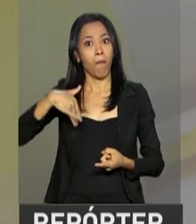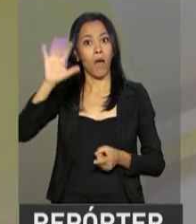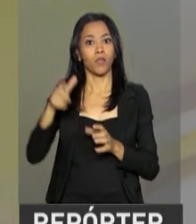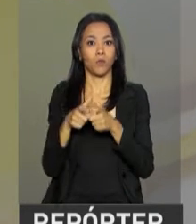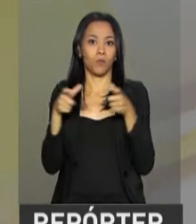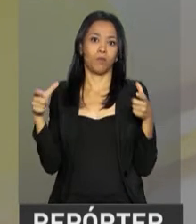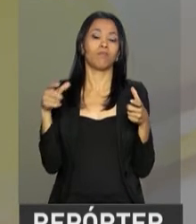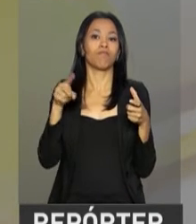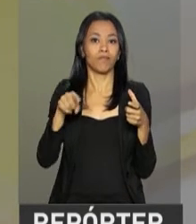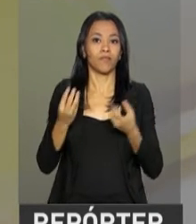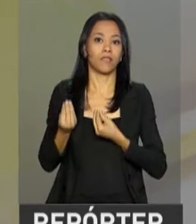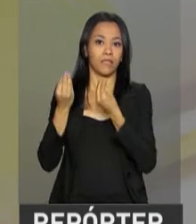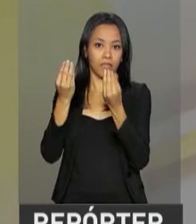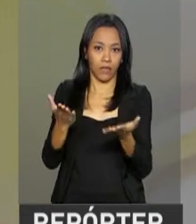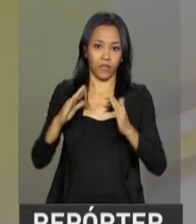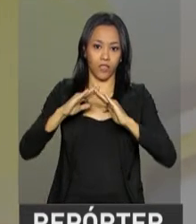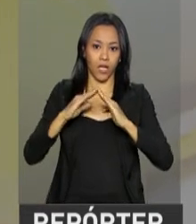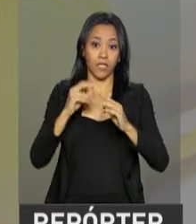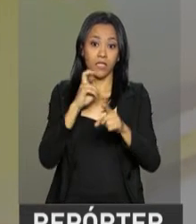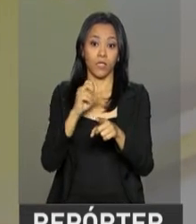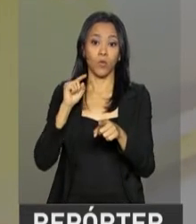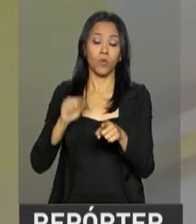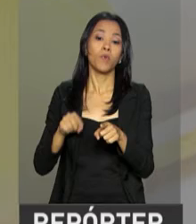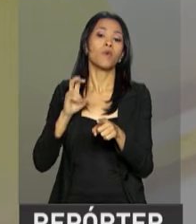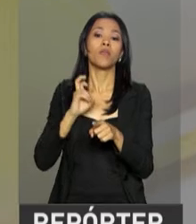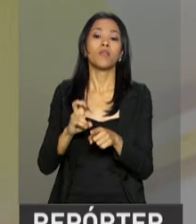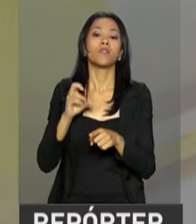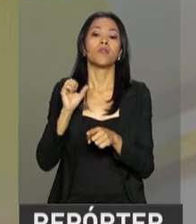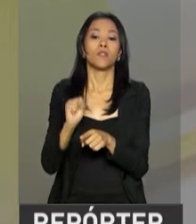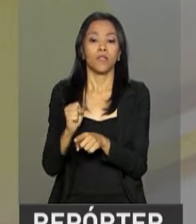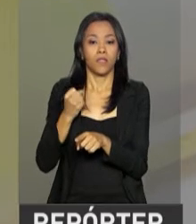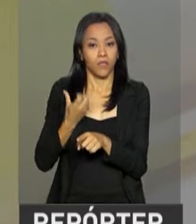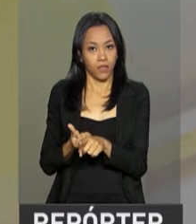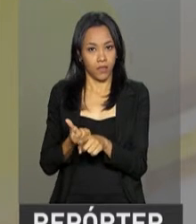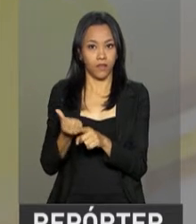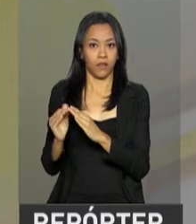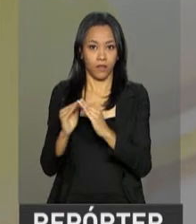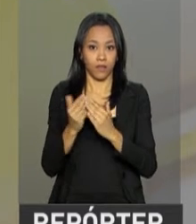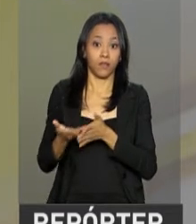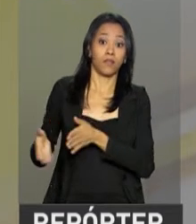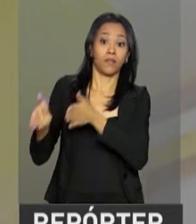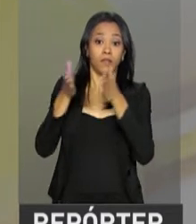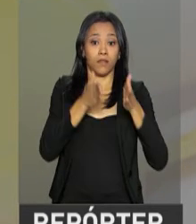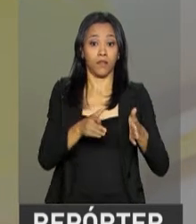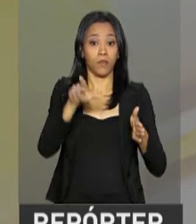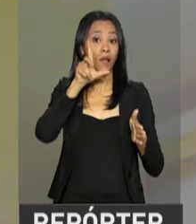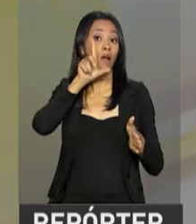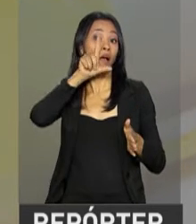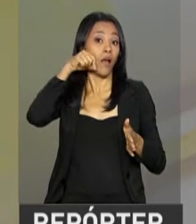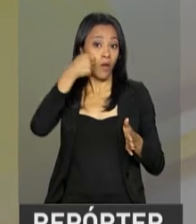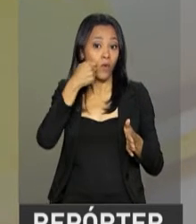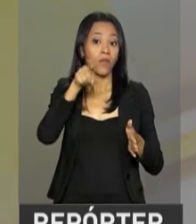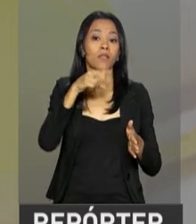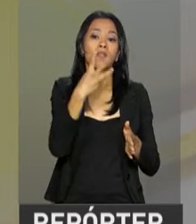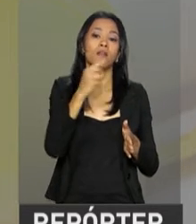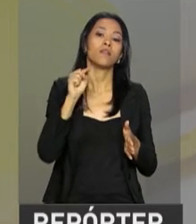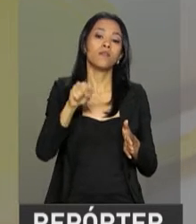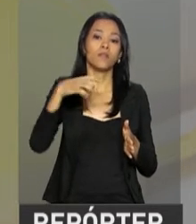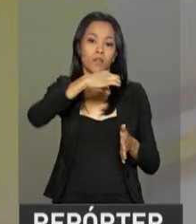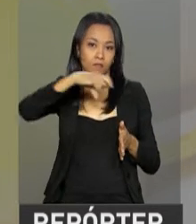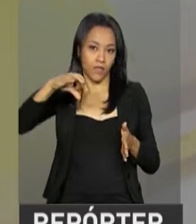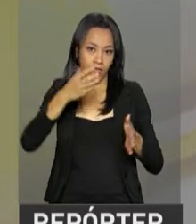de moradias entregues com 5586 unidades seguido de alagoas com três mil e novecentas